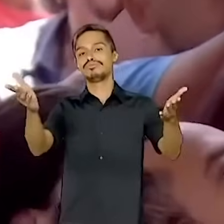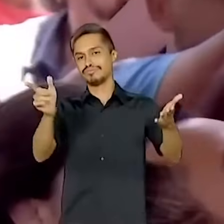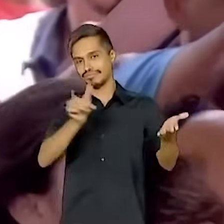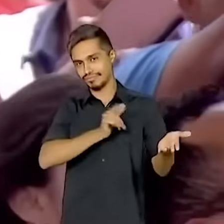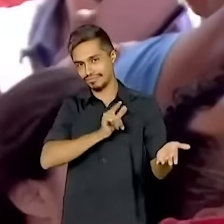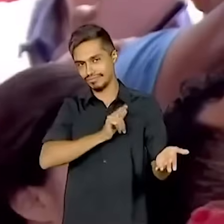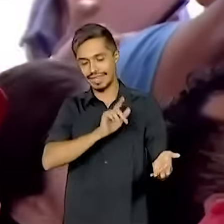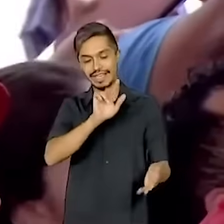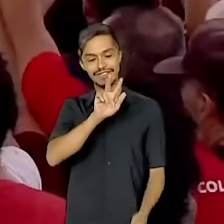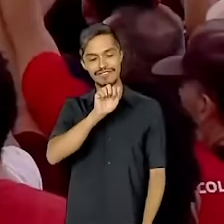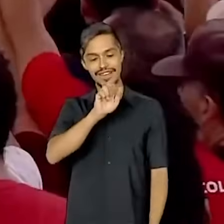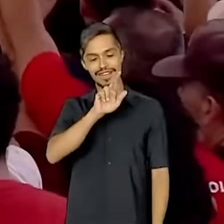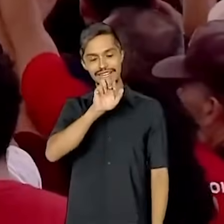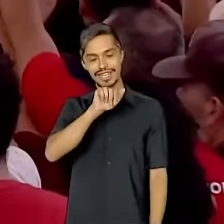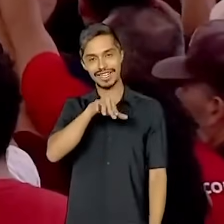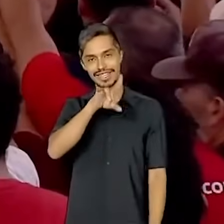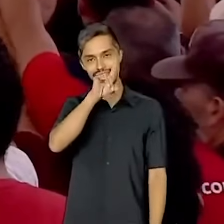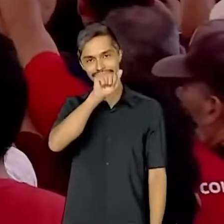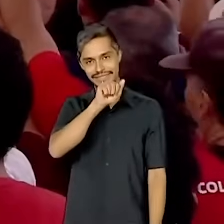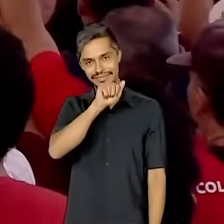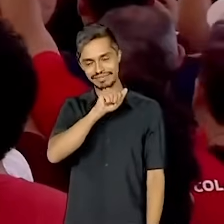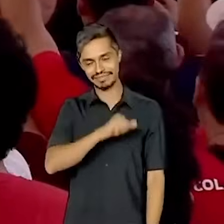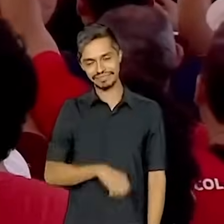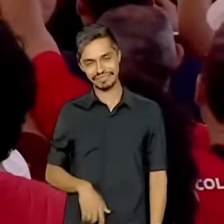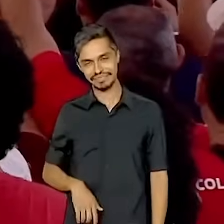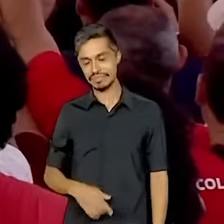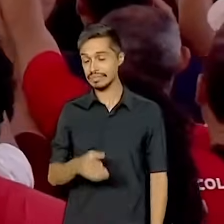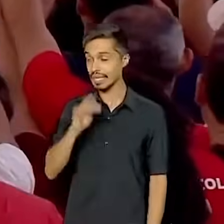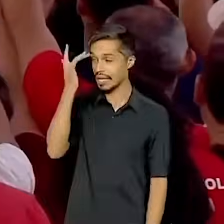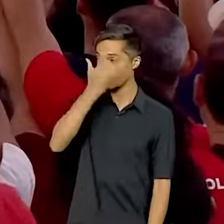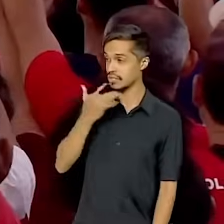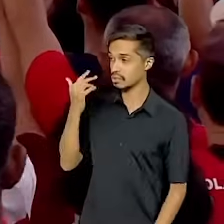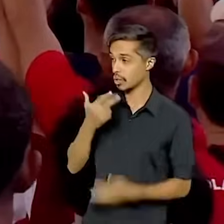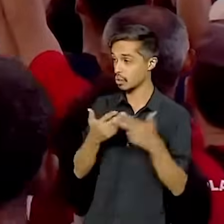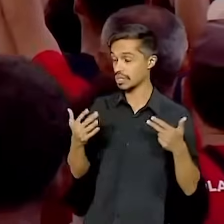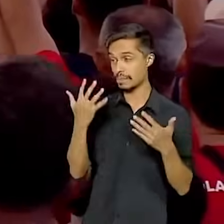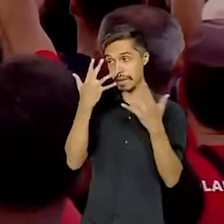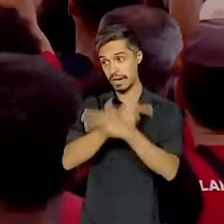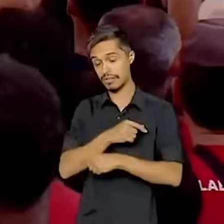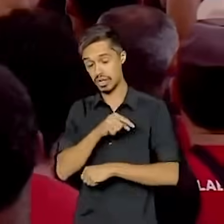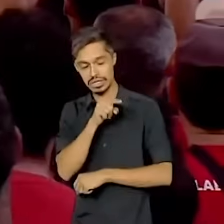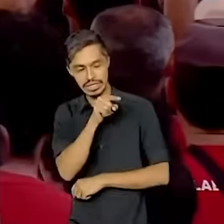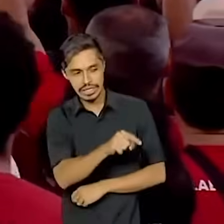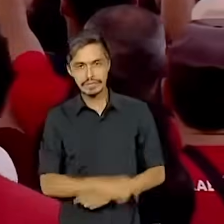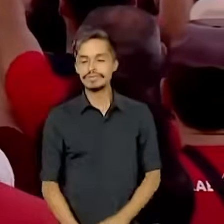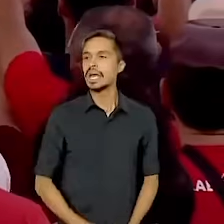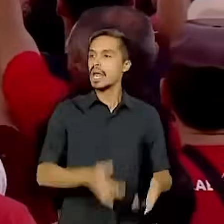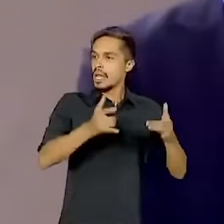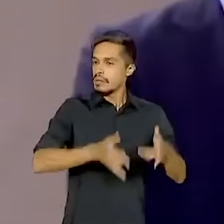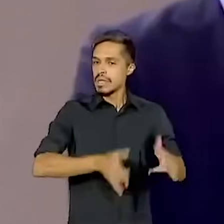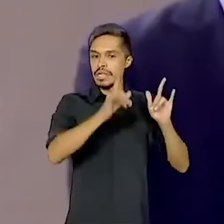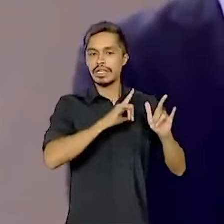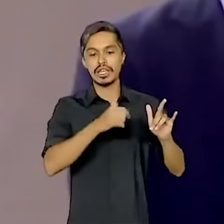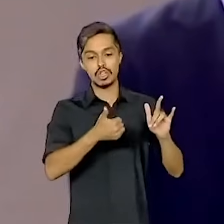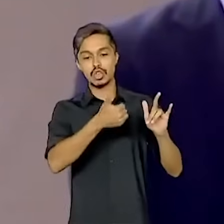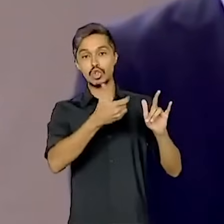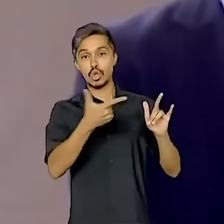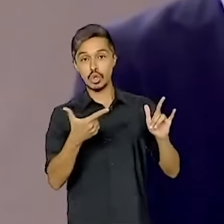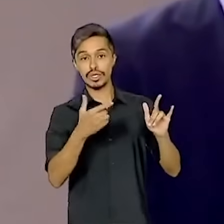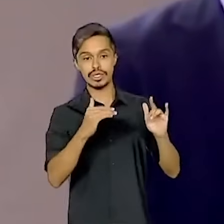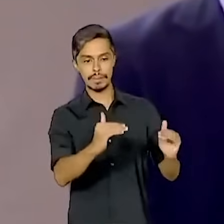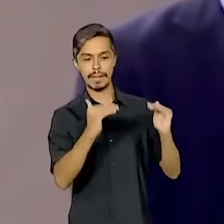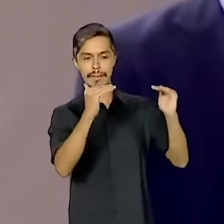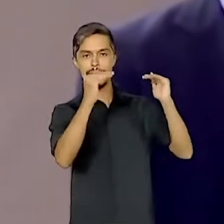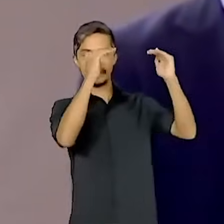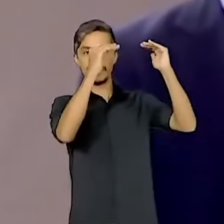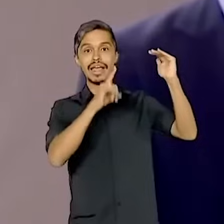Haddad, uma coisa extraordinária. Esses apartamentos vão ser de 12 andares.